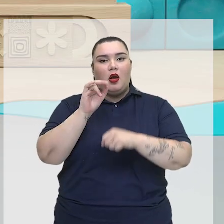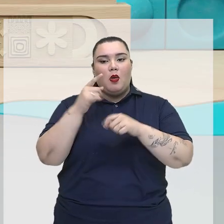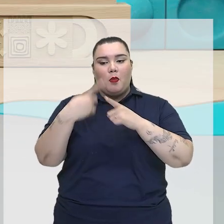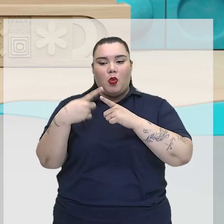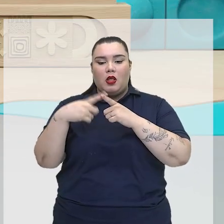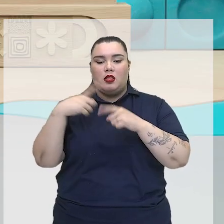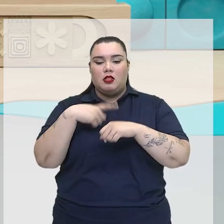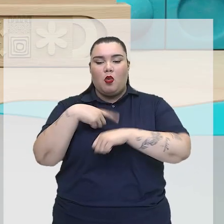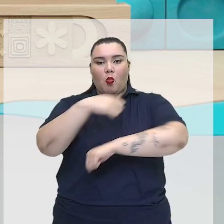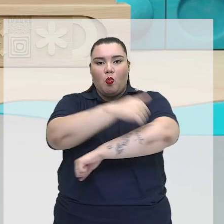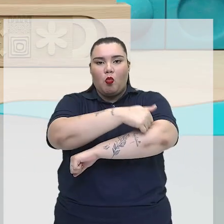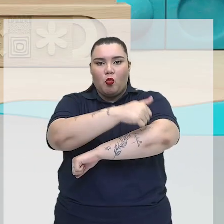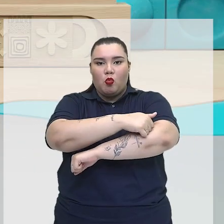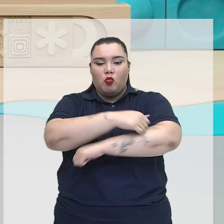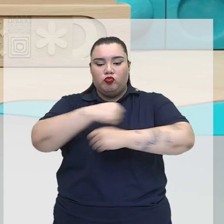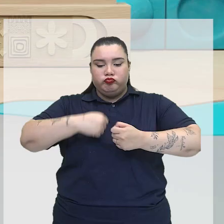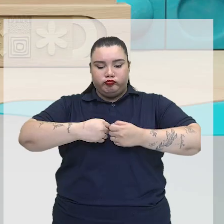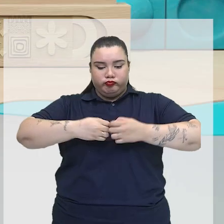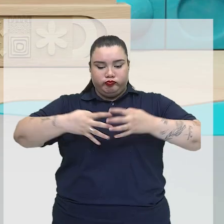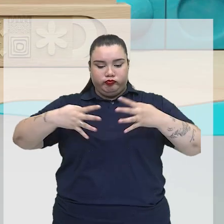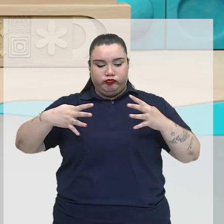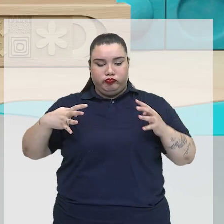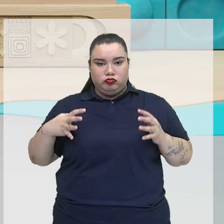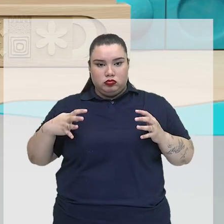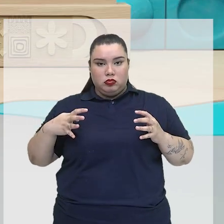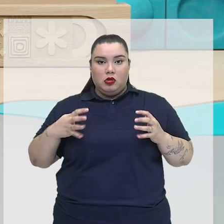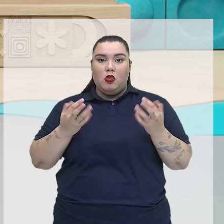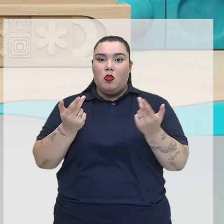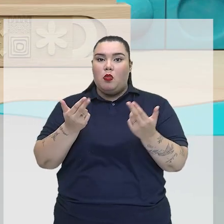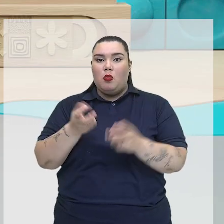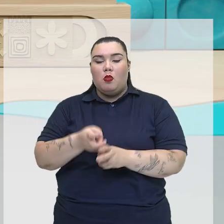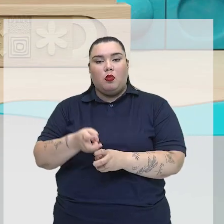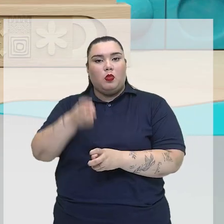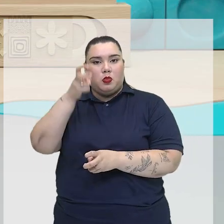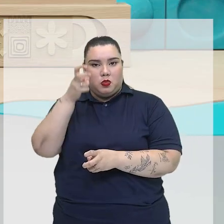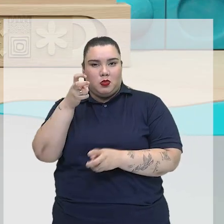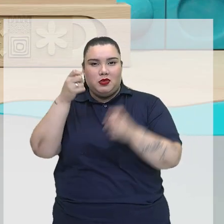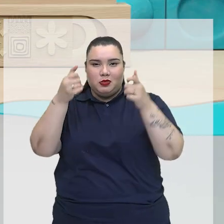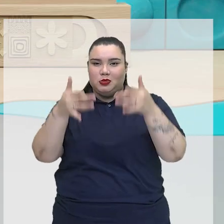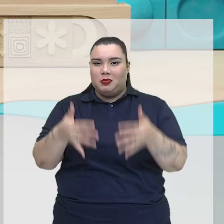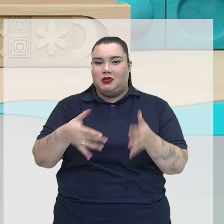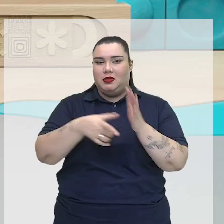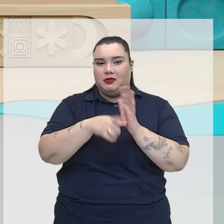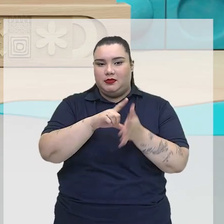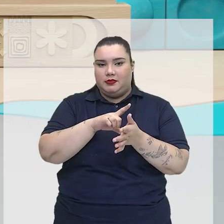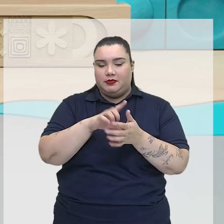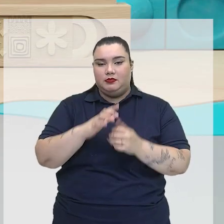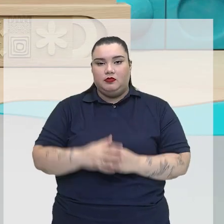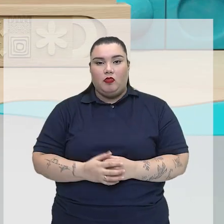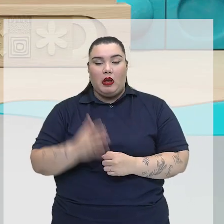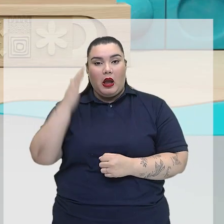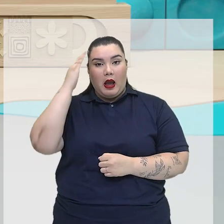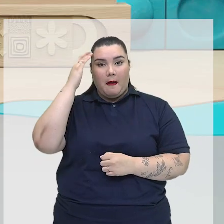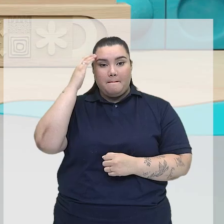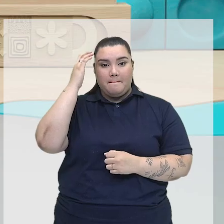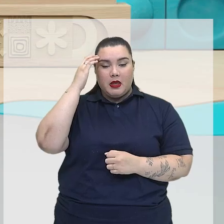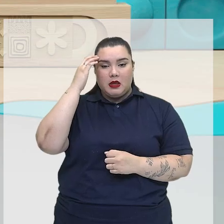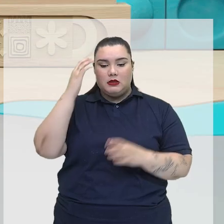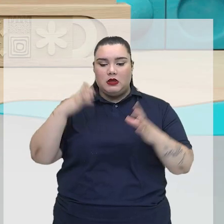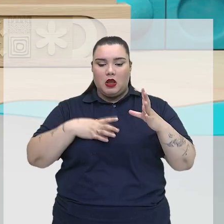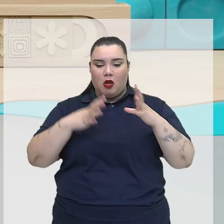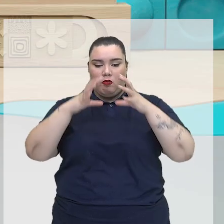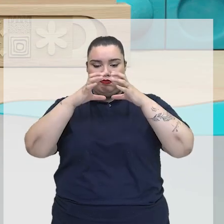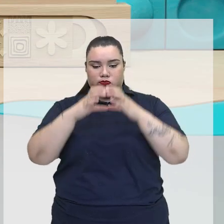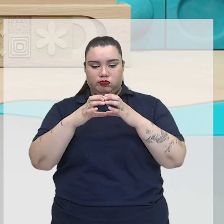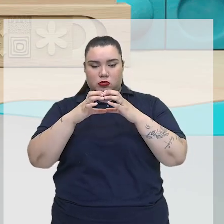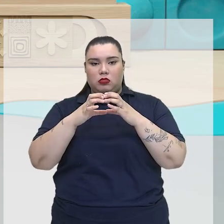esses órgãos, da mesma forma que a nossa coluna protege a nossa medula espinhal. O nosso crânio também, né,